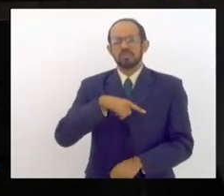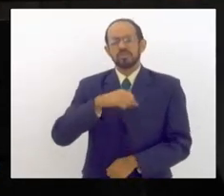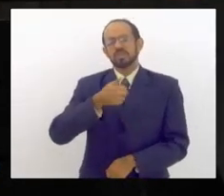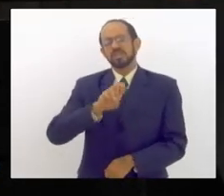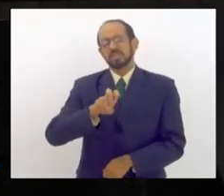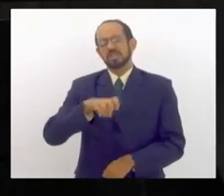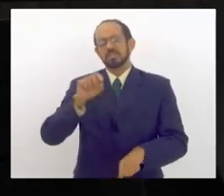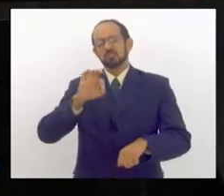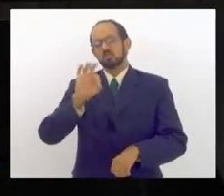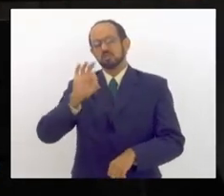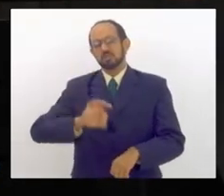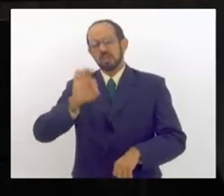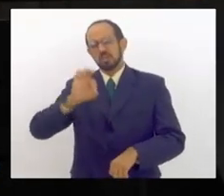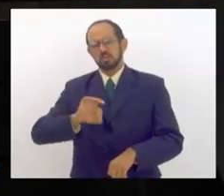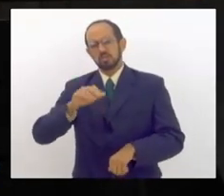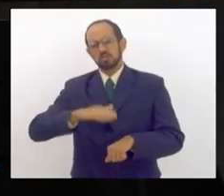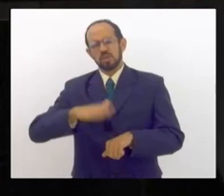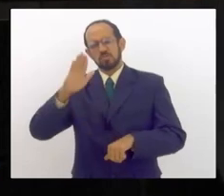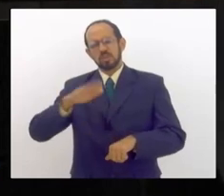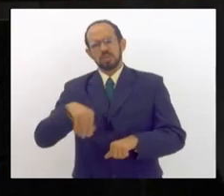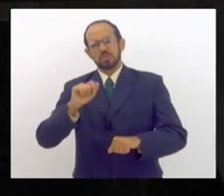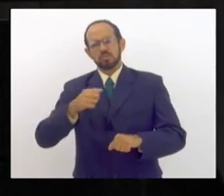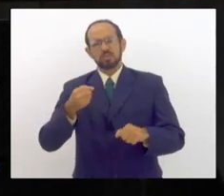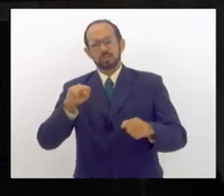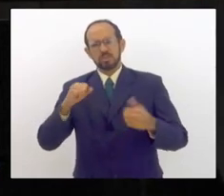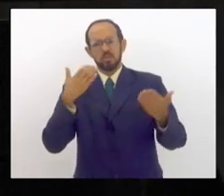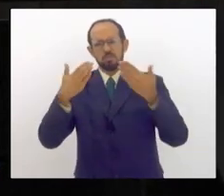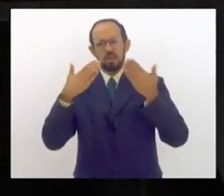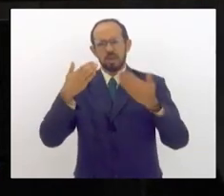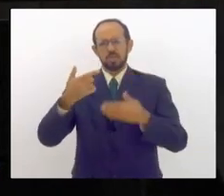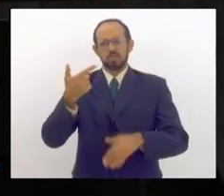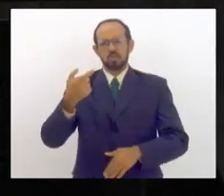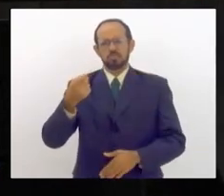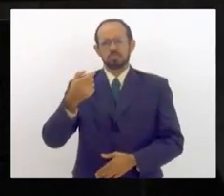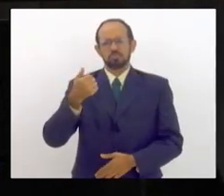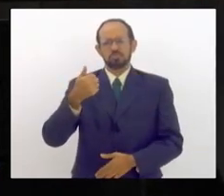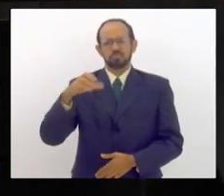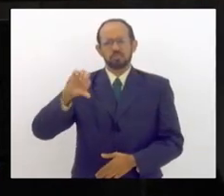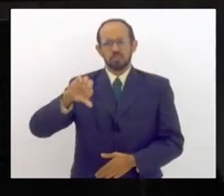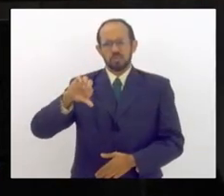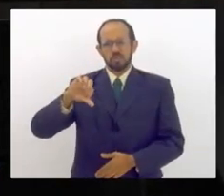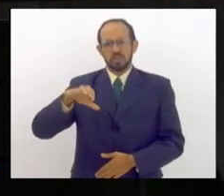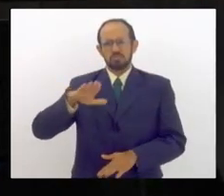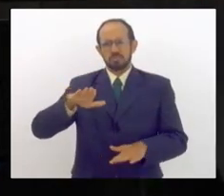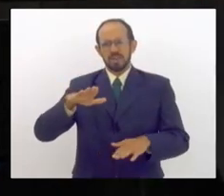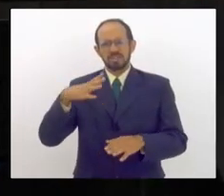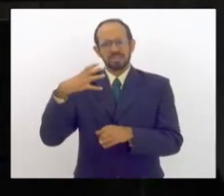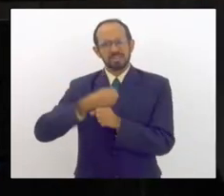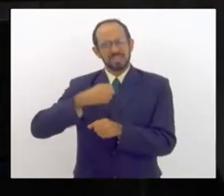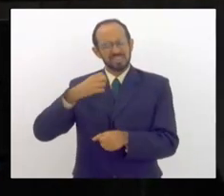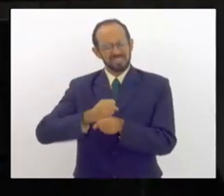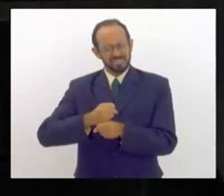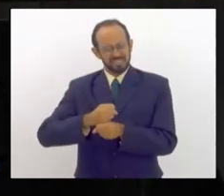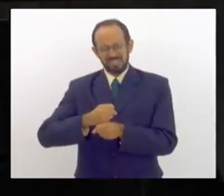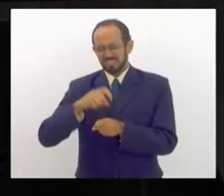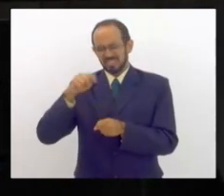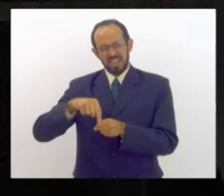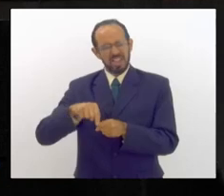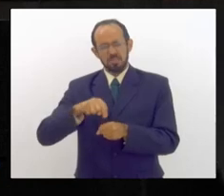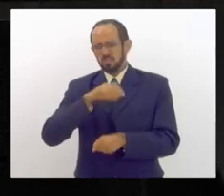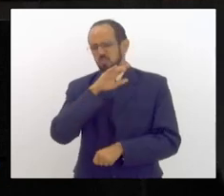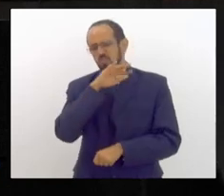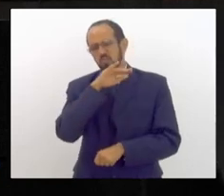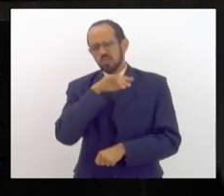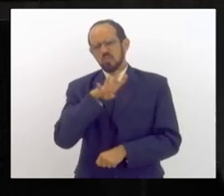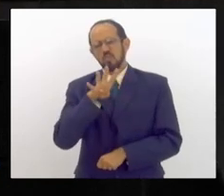aos números de 2019. Mas, mesmo assim, as estatísticas são muito altas. São